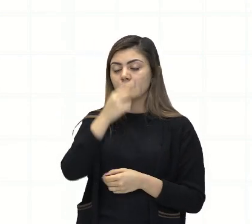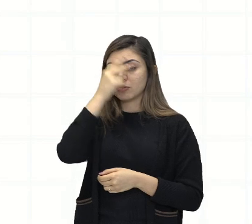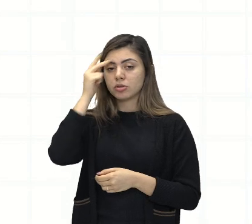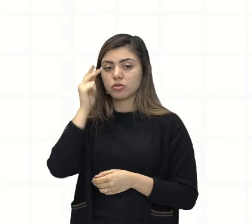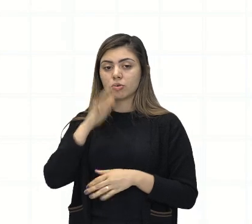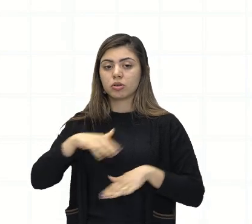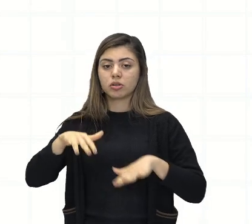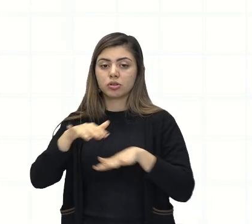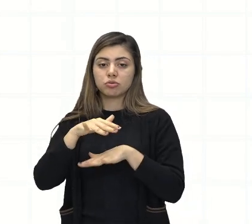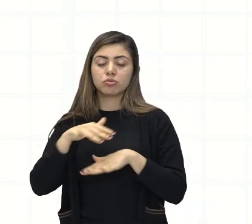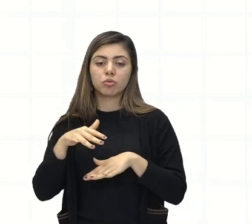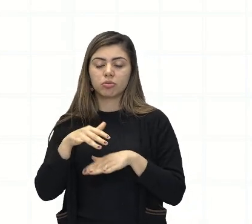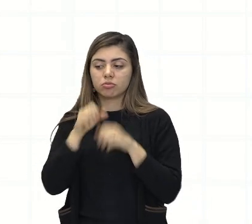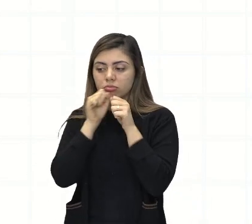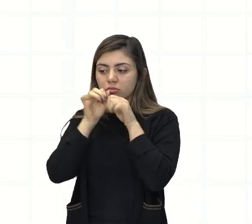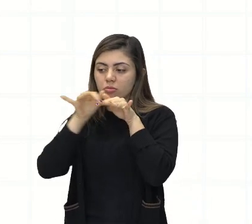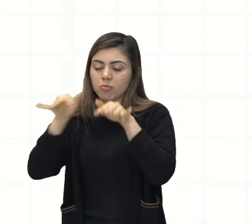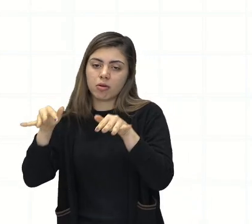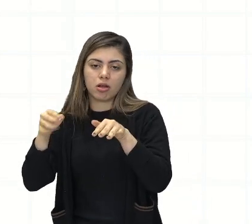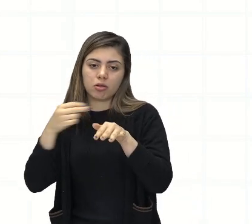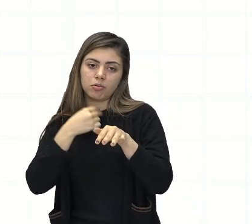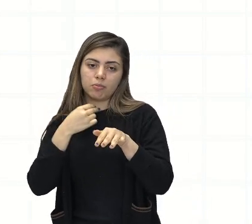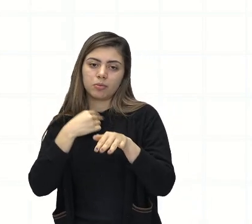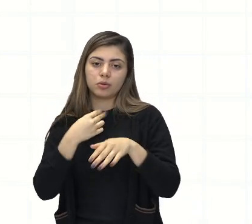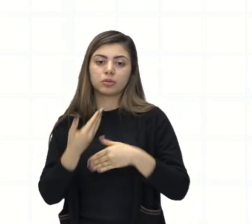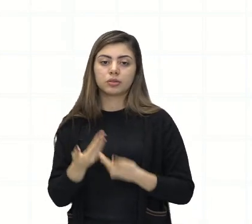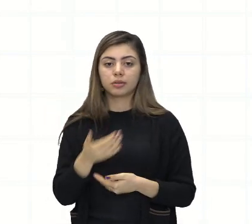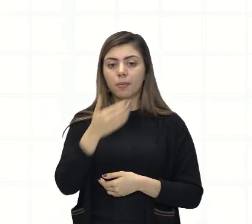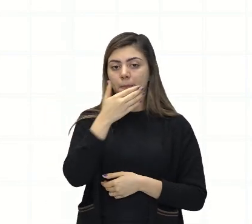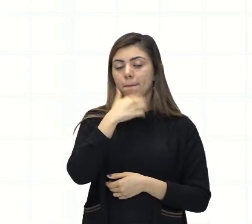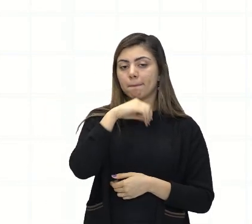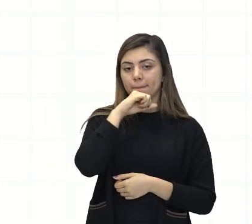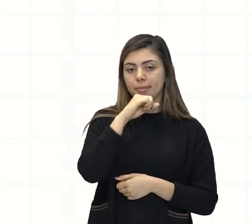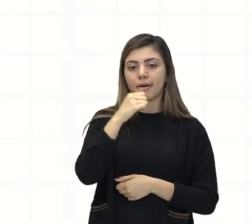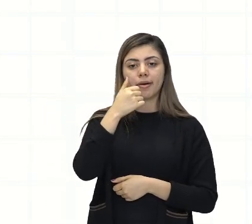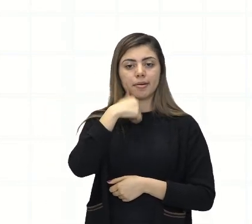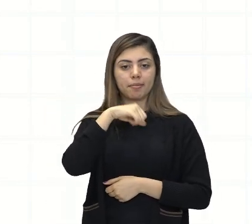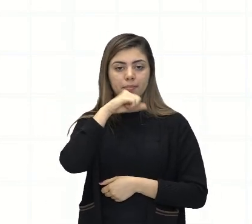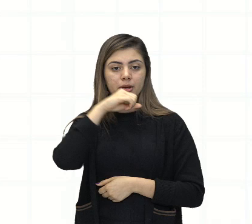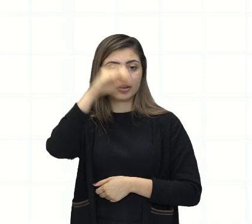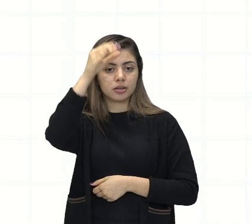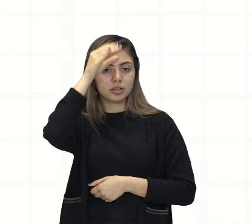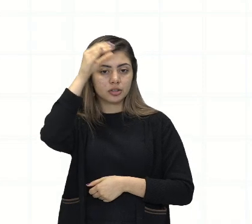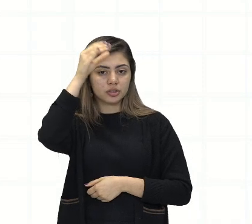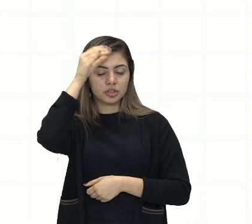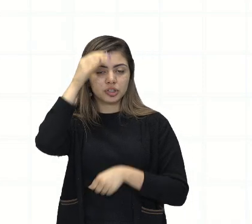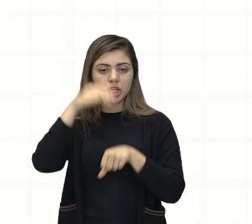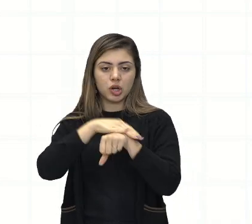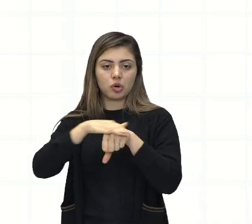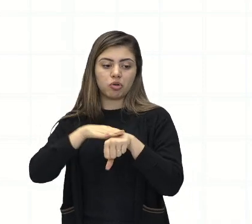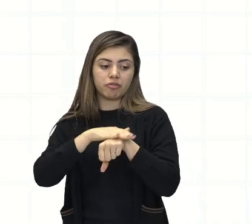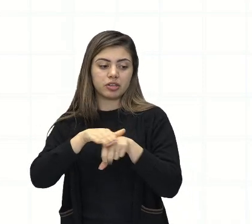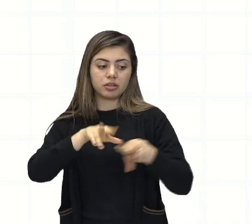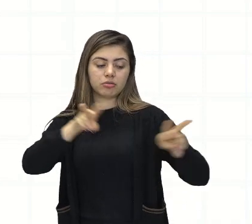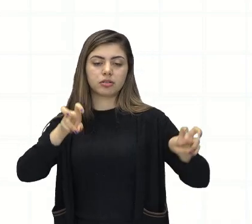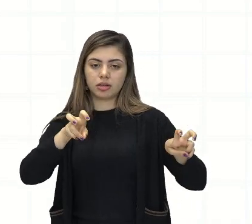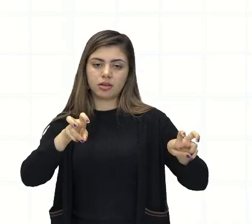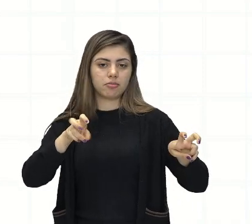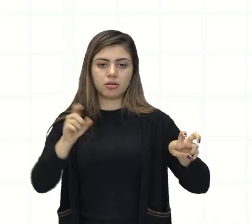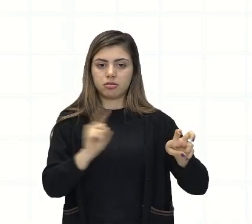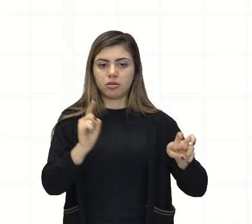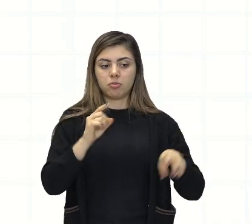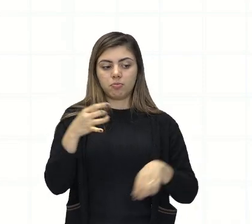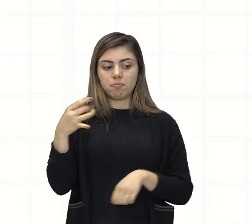devia saber. Também o pai, tia Antônia e a mãe, nem queria versar conversas, sentiam